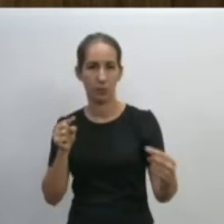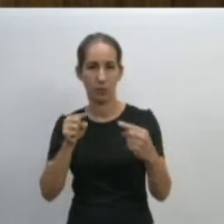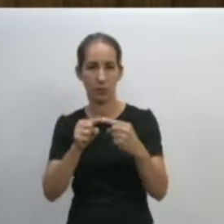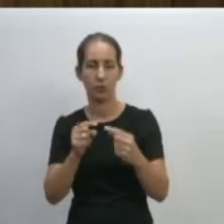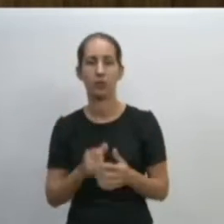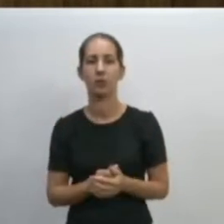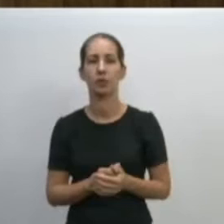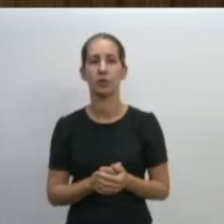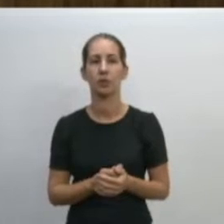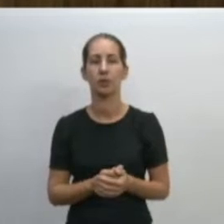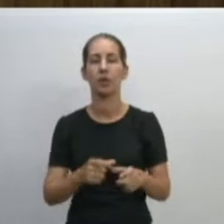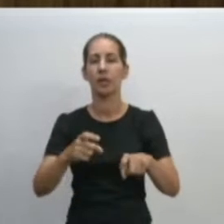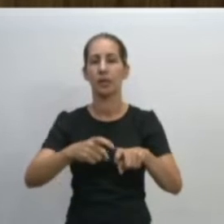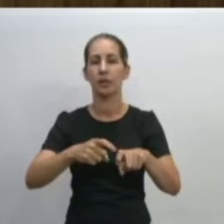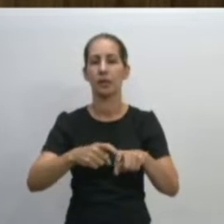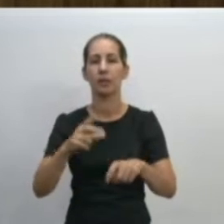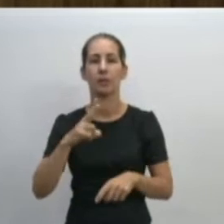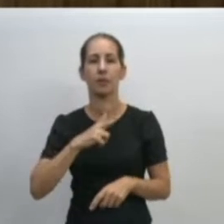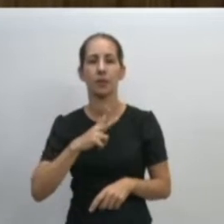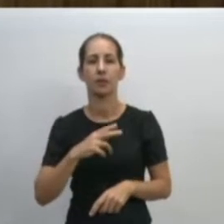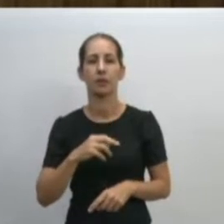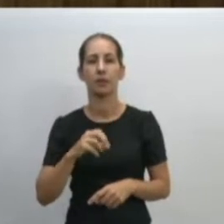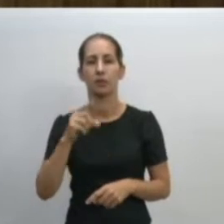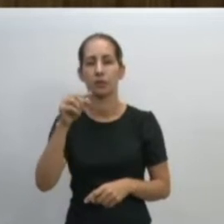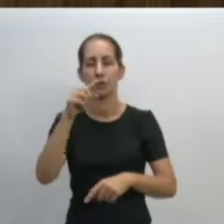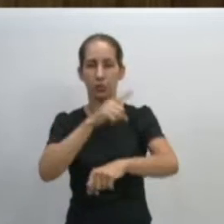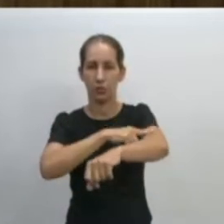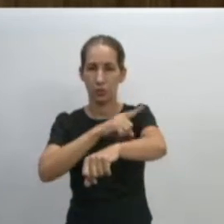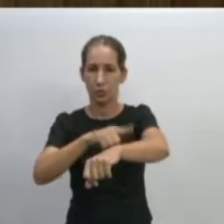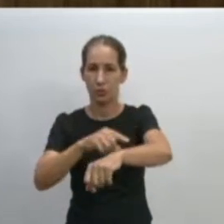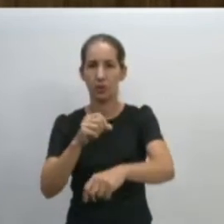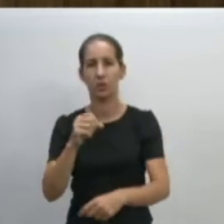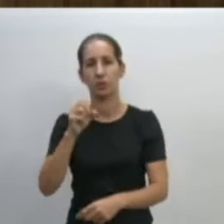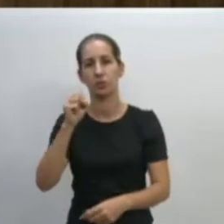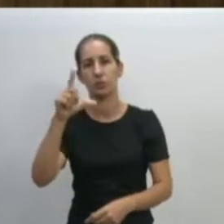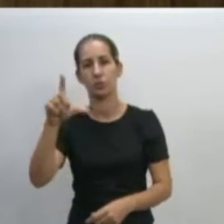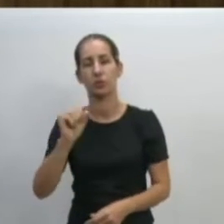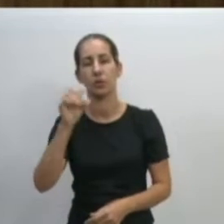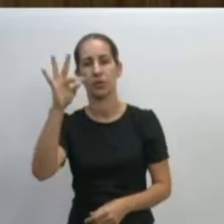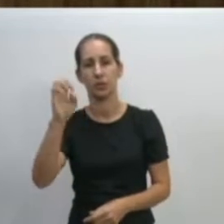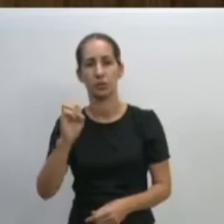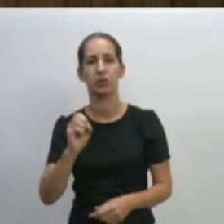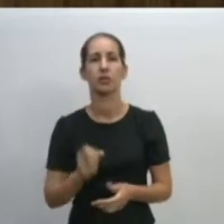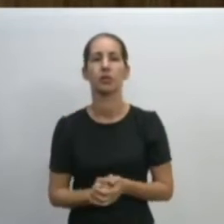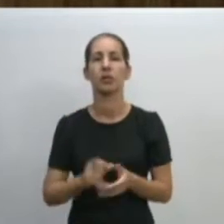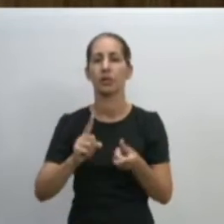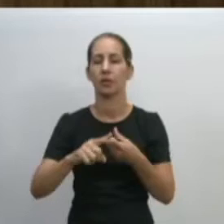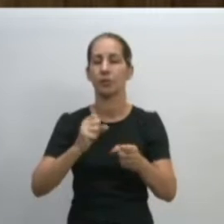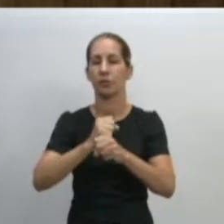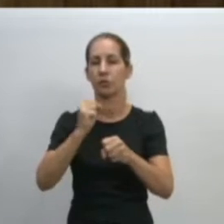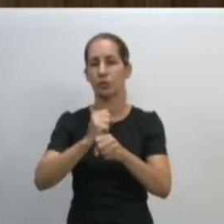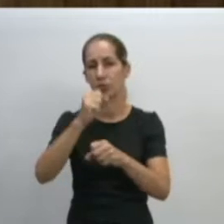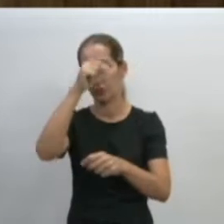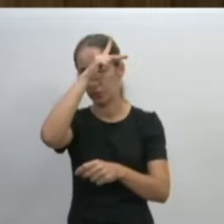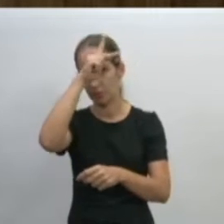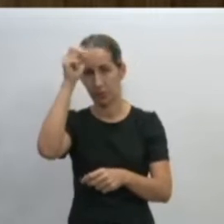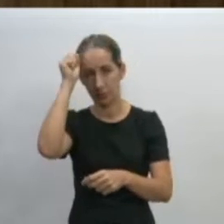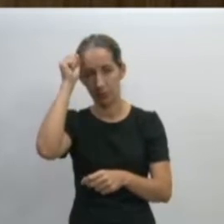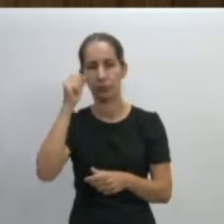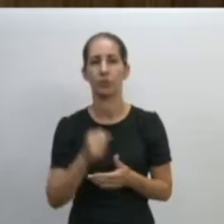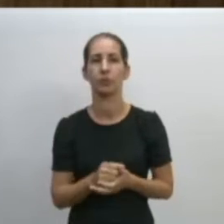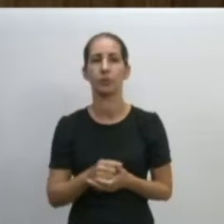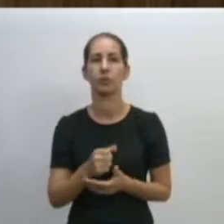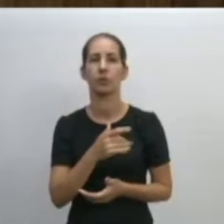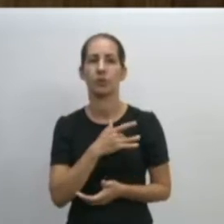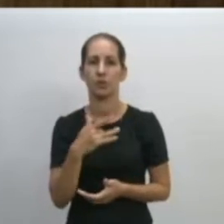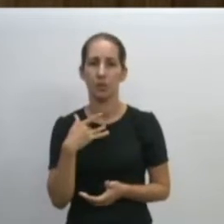clínicas particulares na zona norte, sul, leste e oeste, até que haja a construção do hospital público veterinário. Então, eu deixo aqui